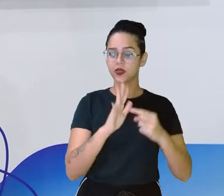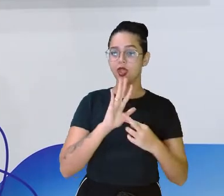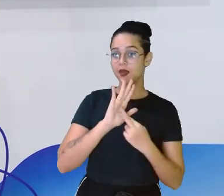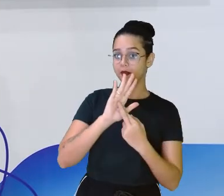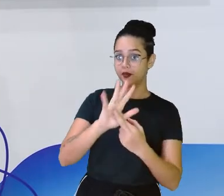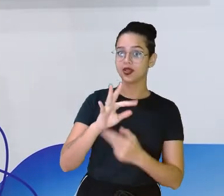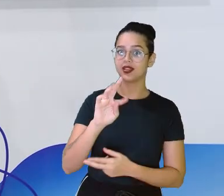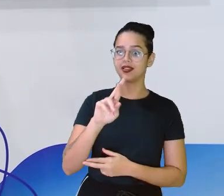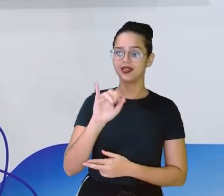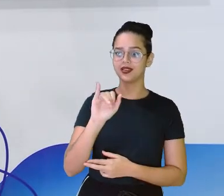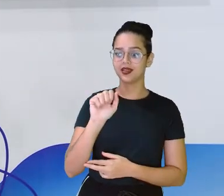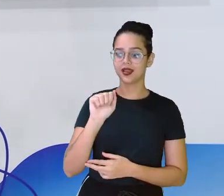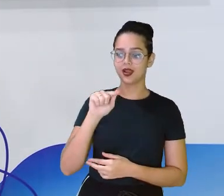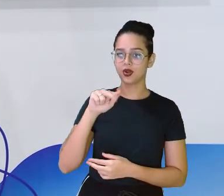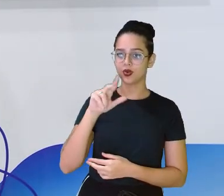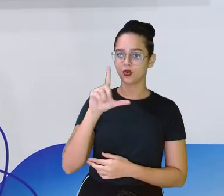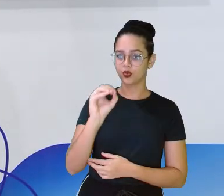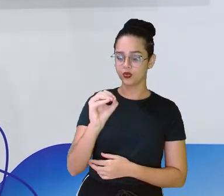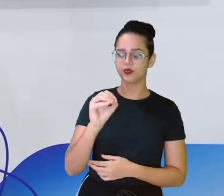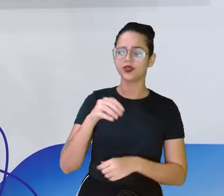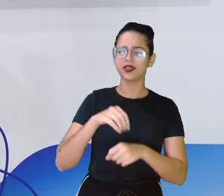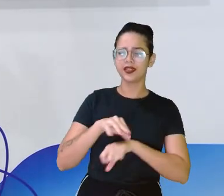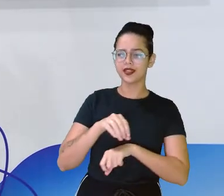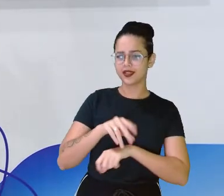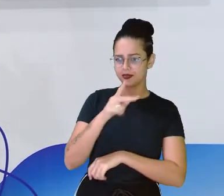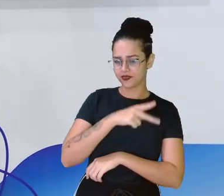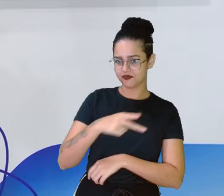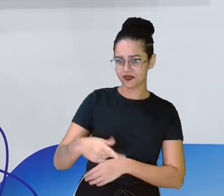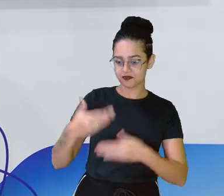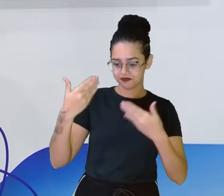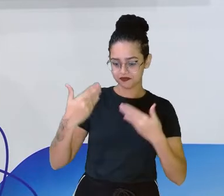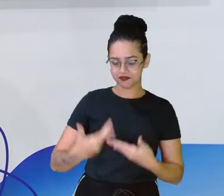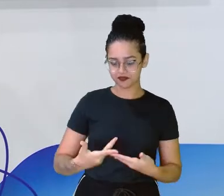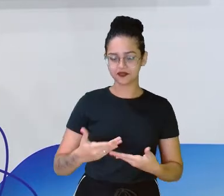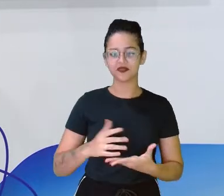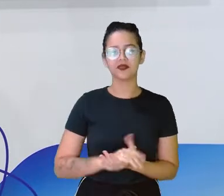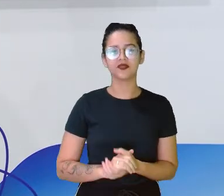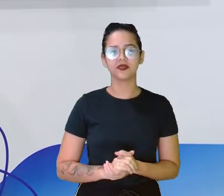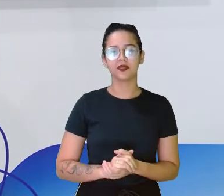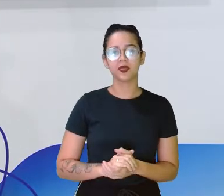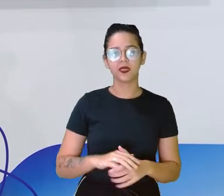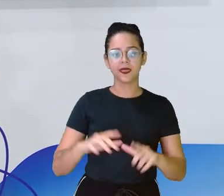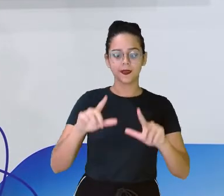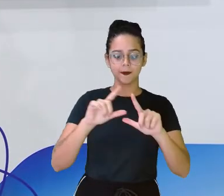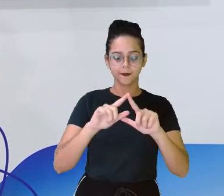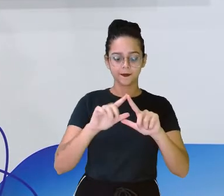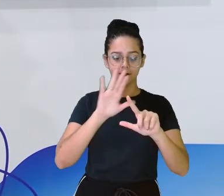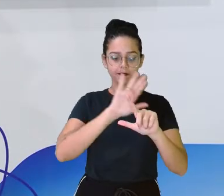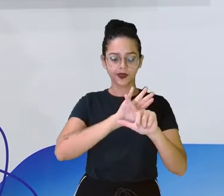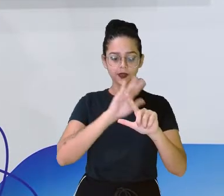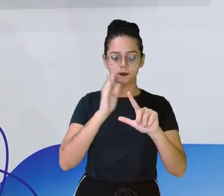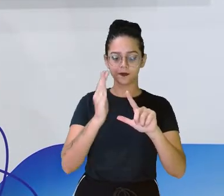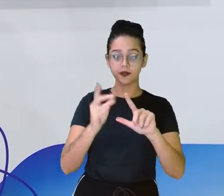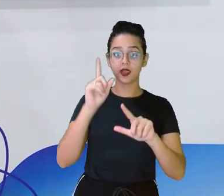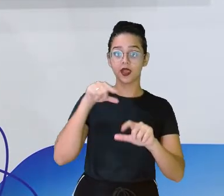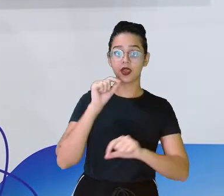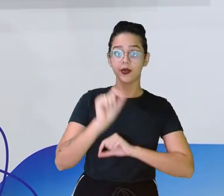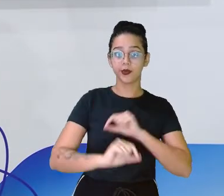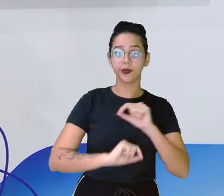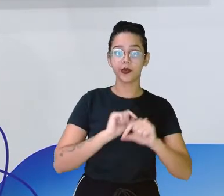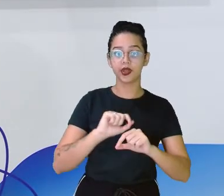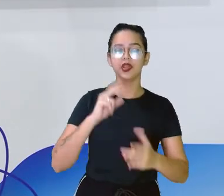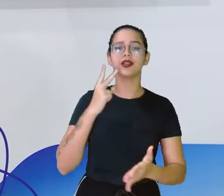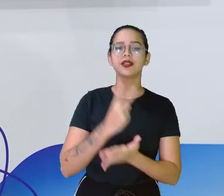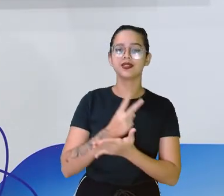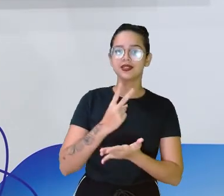é importante e já fica a dica da professora. As faces laterais de uma pirâmide serão